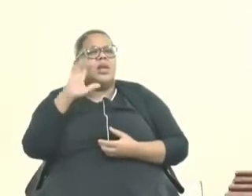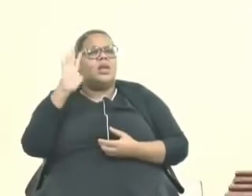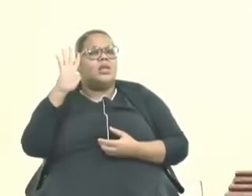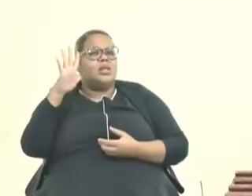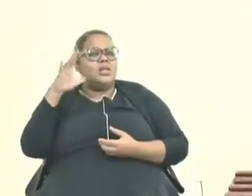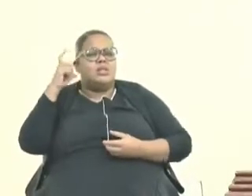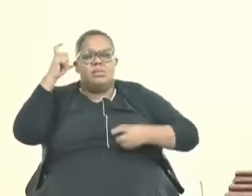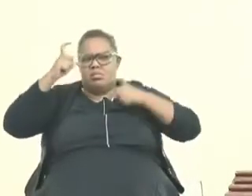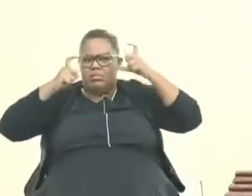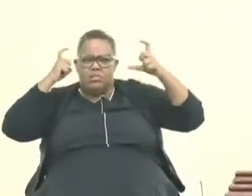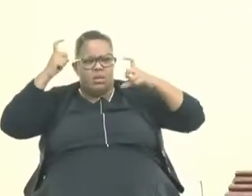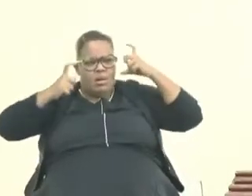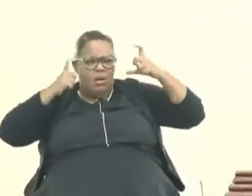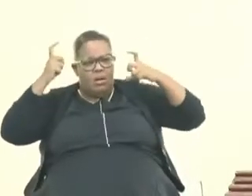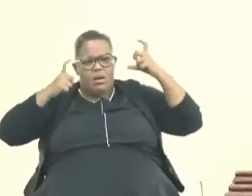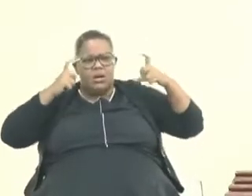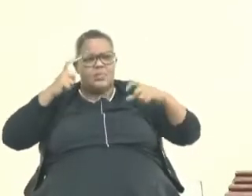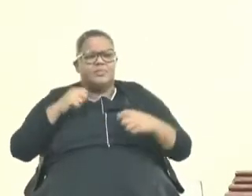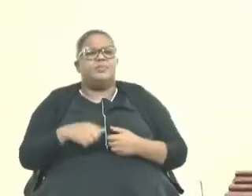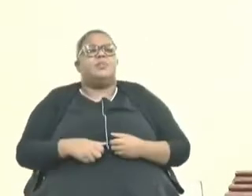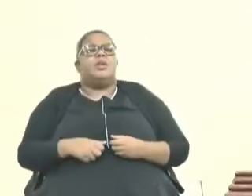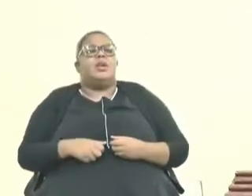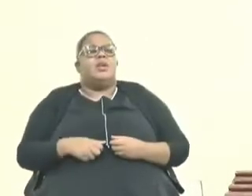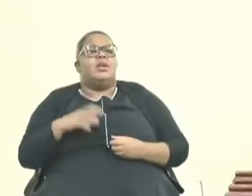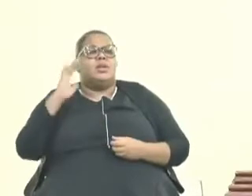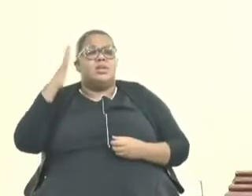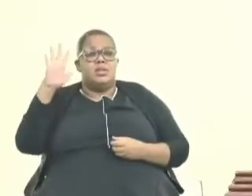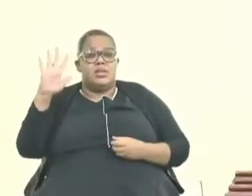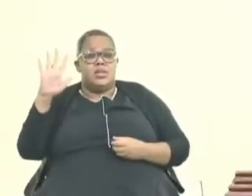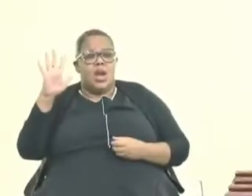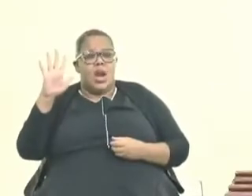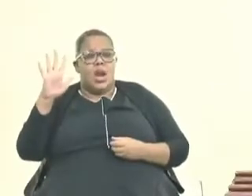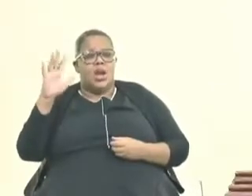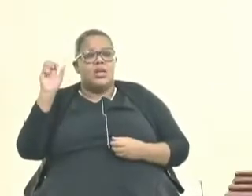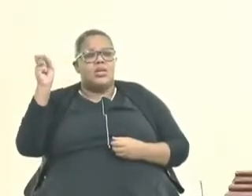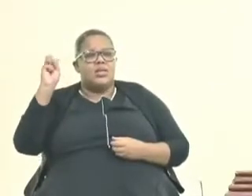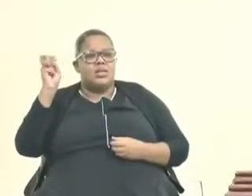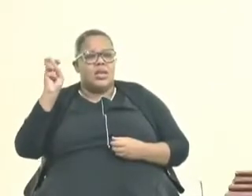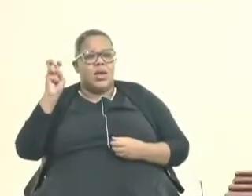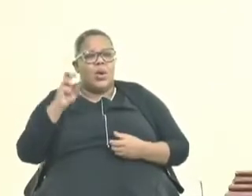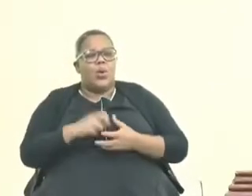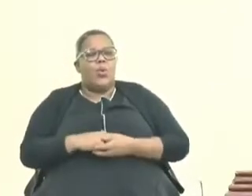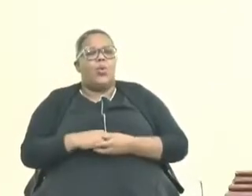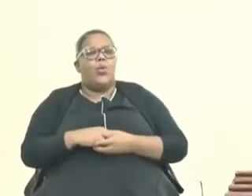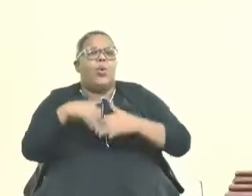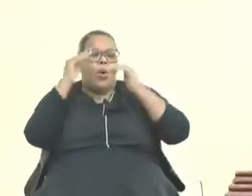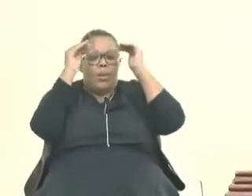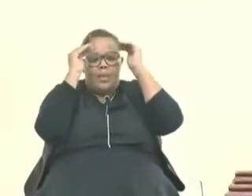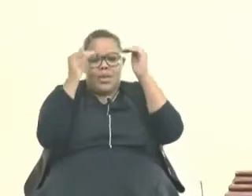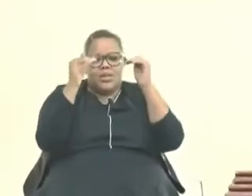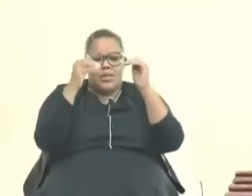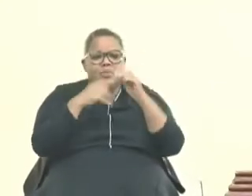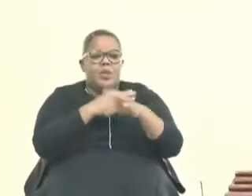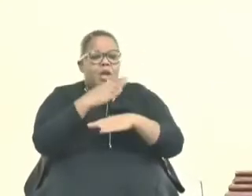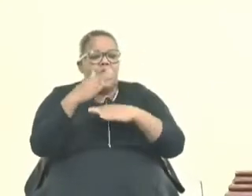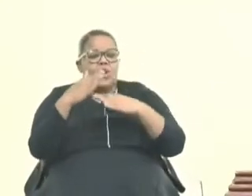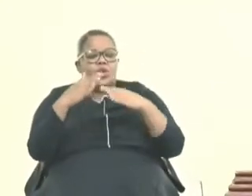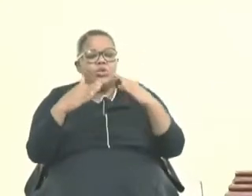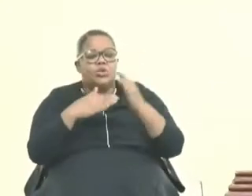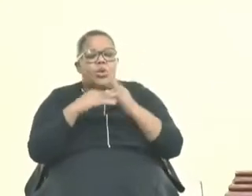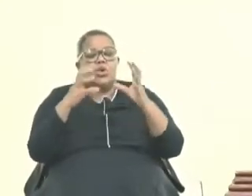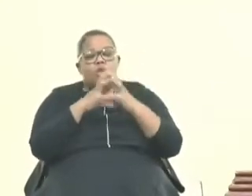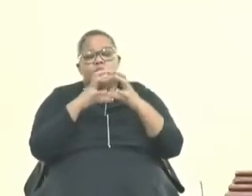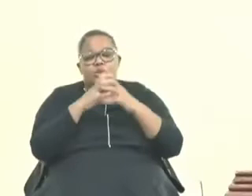o Ero Lucas e cinco eram prudentes mas todas elas eram virgem e todas as 10 eram pajens